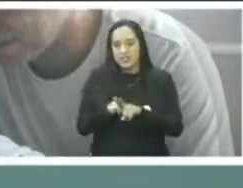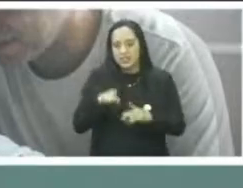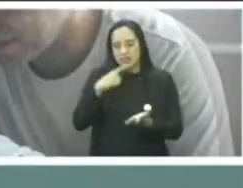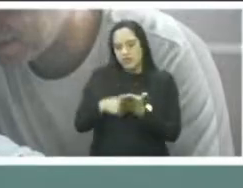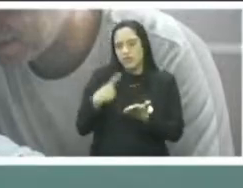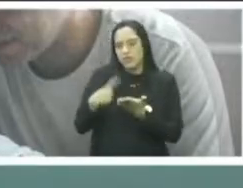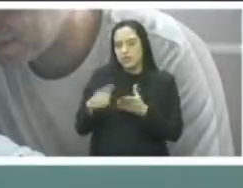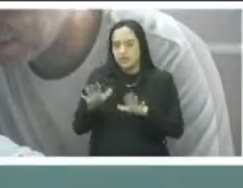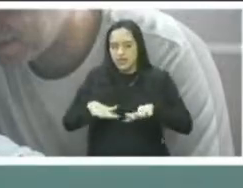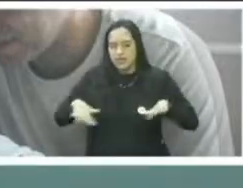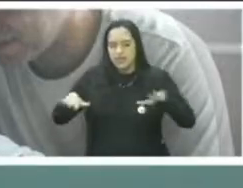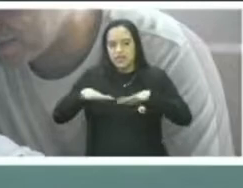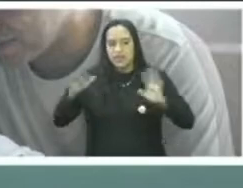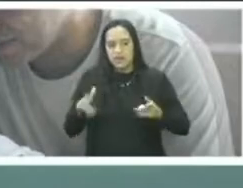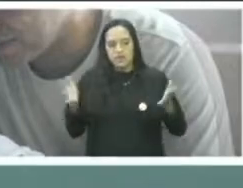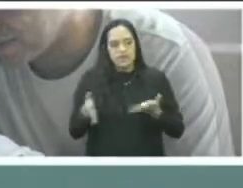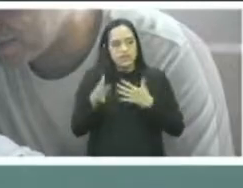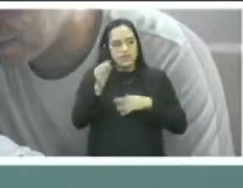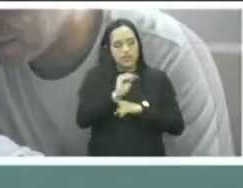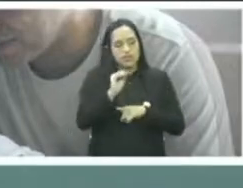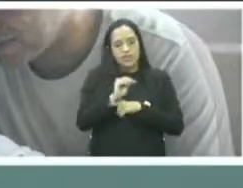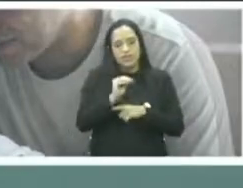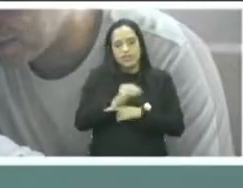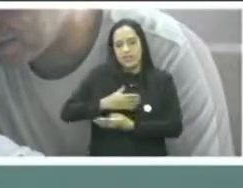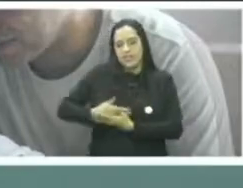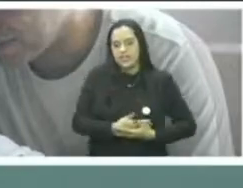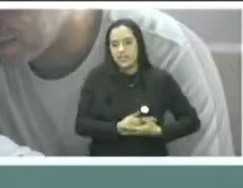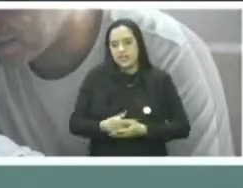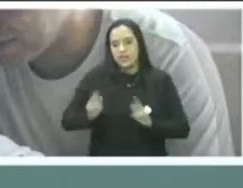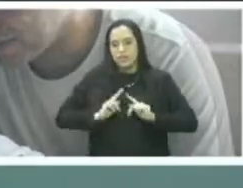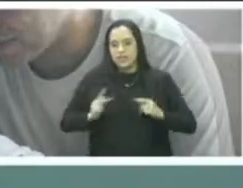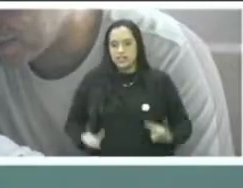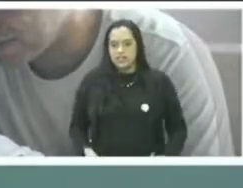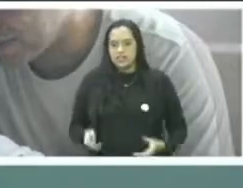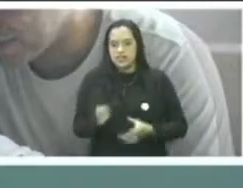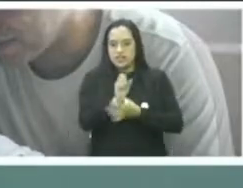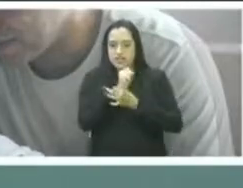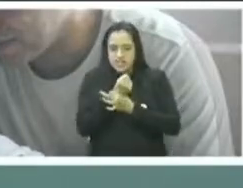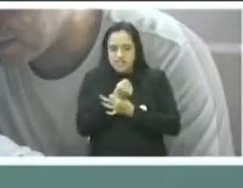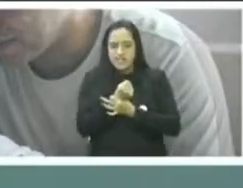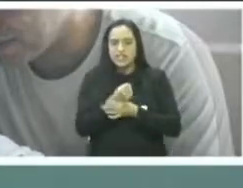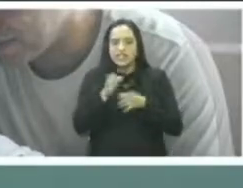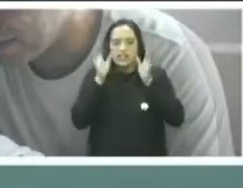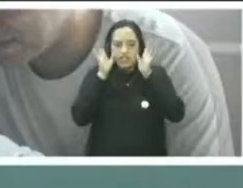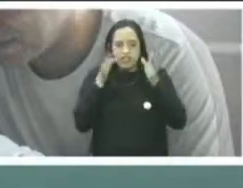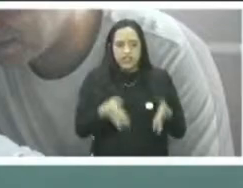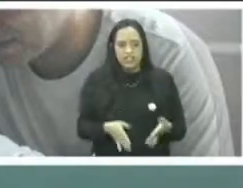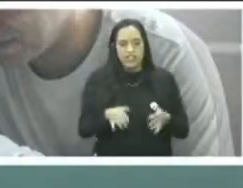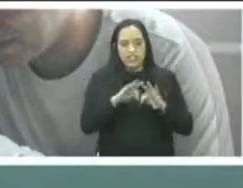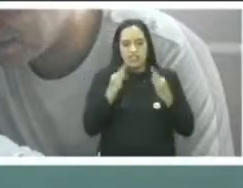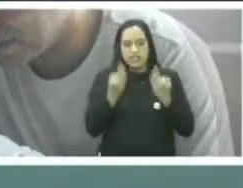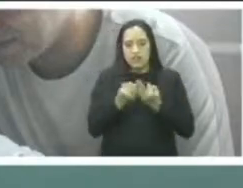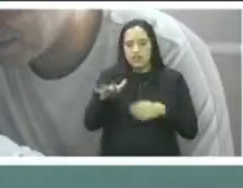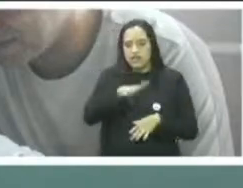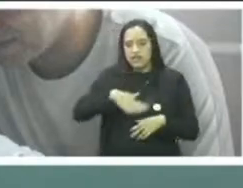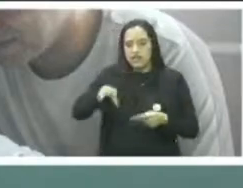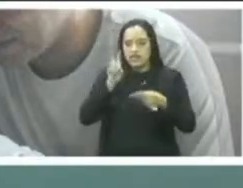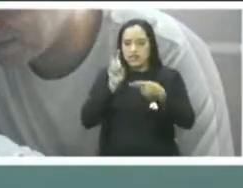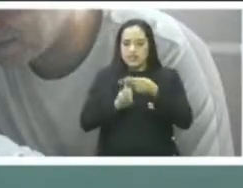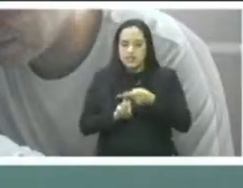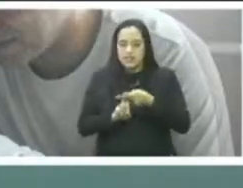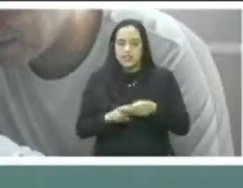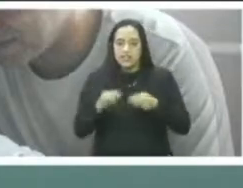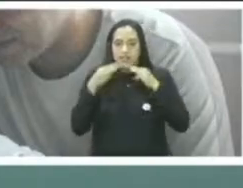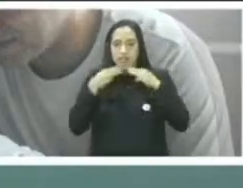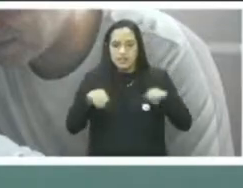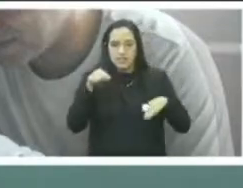neonatal humanizado, seguro, integrado e centrado na família no âmbito do SUS. Que a mensagem deste encontro siga